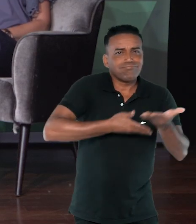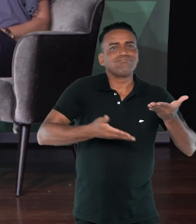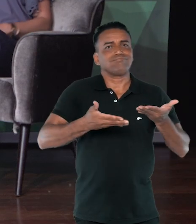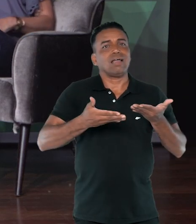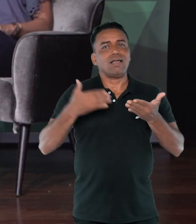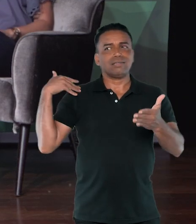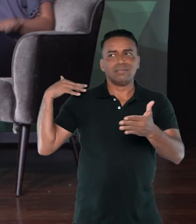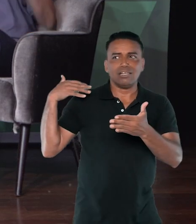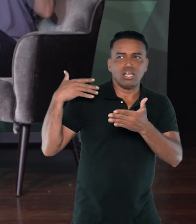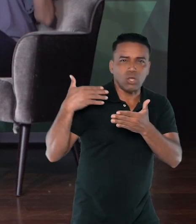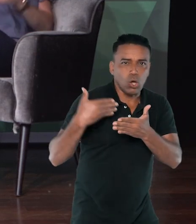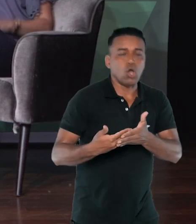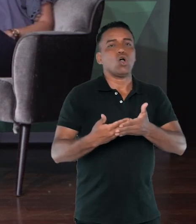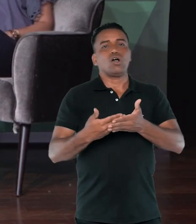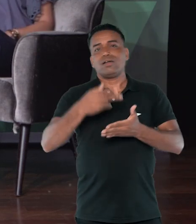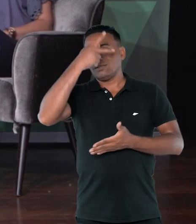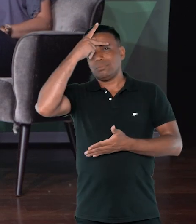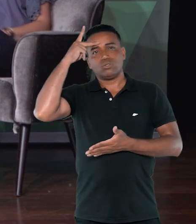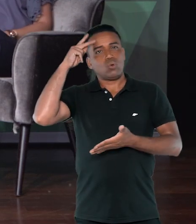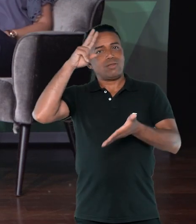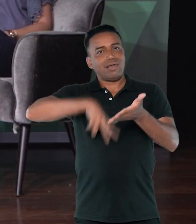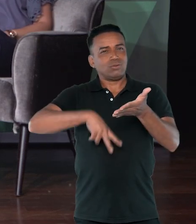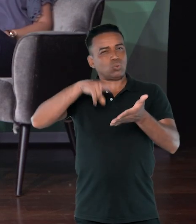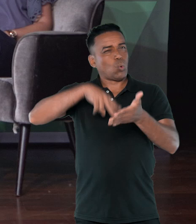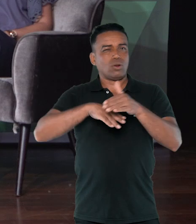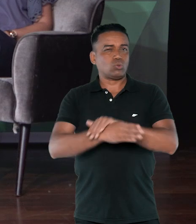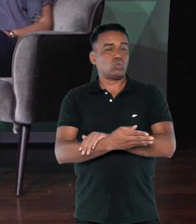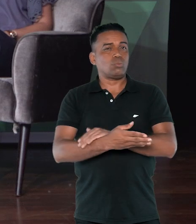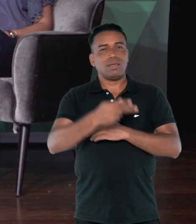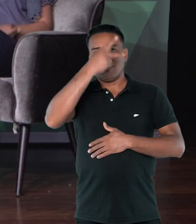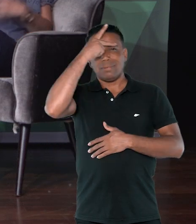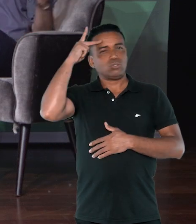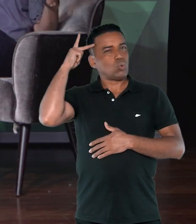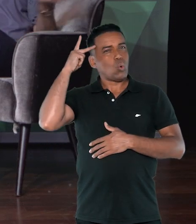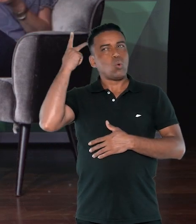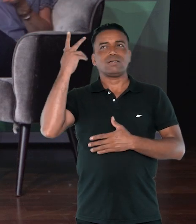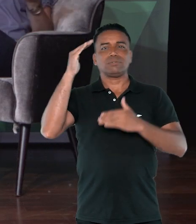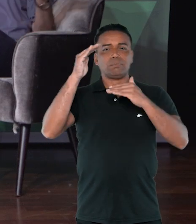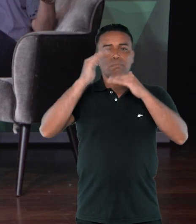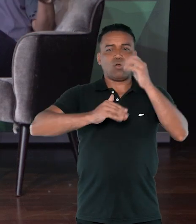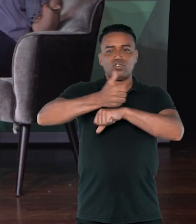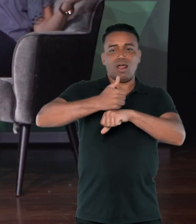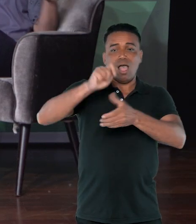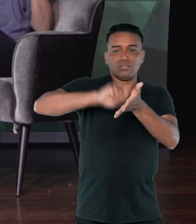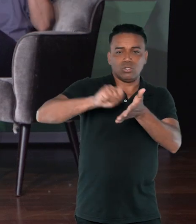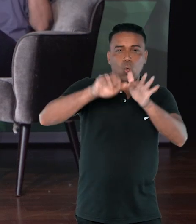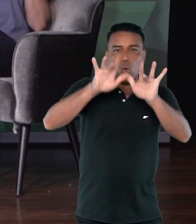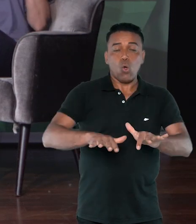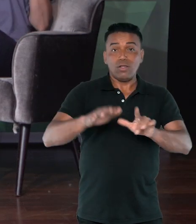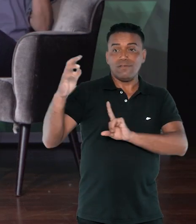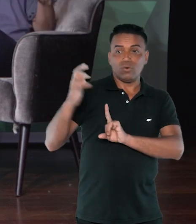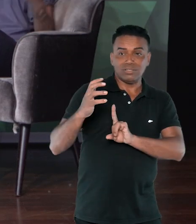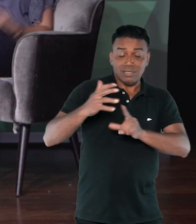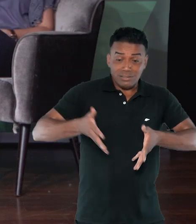Aquele escritório, né, aquela estante é bem sagrada para mim, assim. Eu não aprendi a ler no Kindle, eu gosto